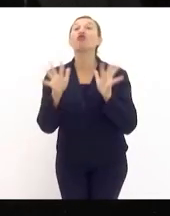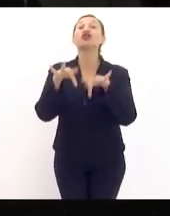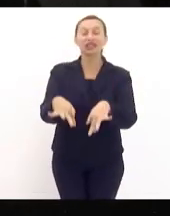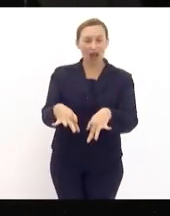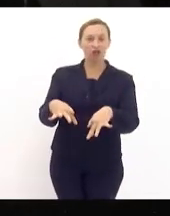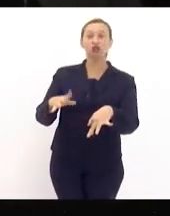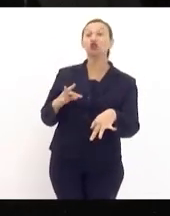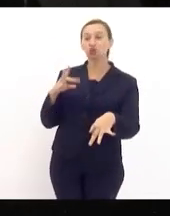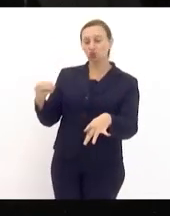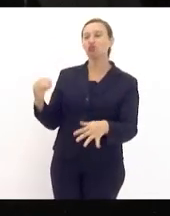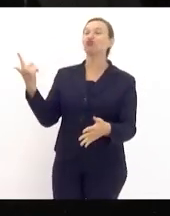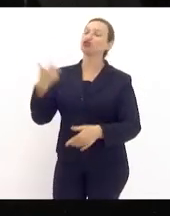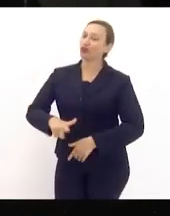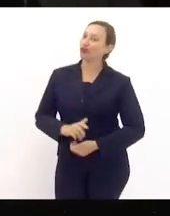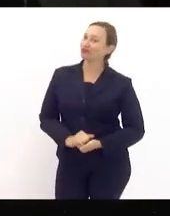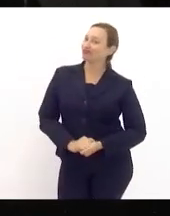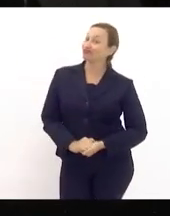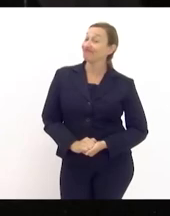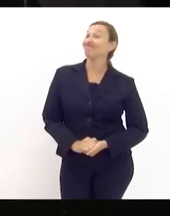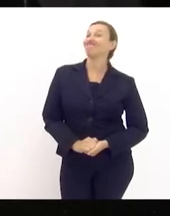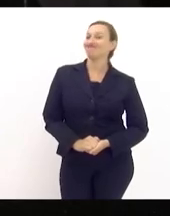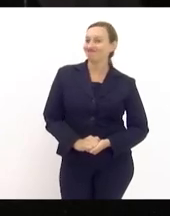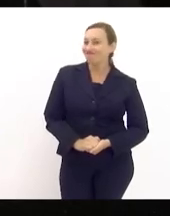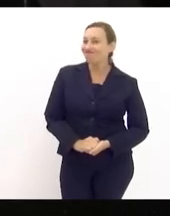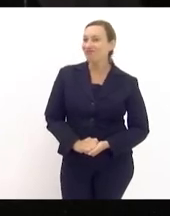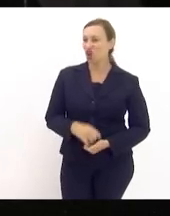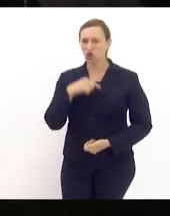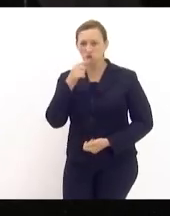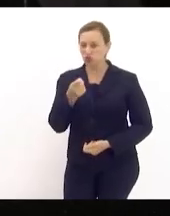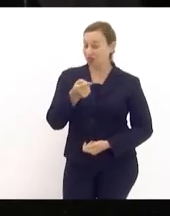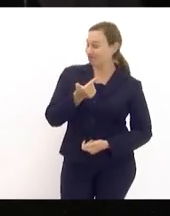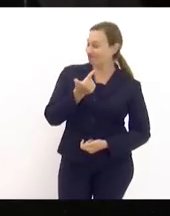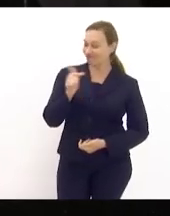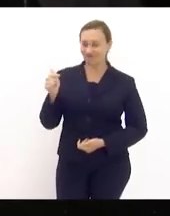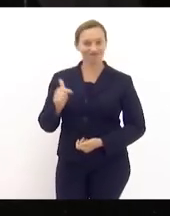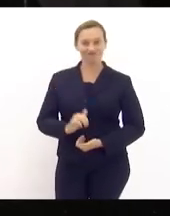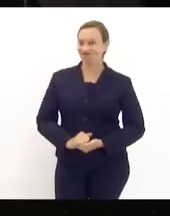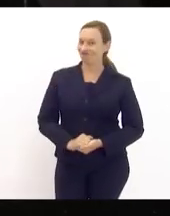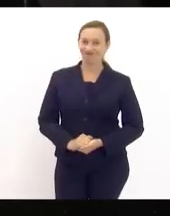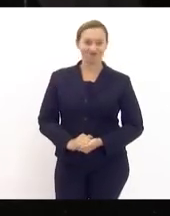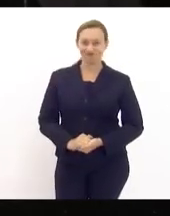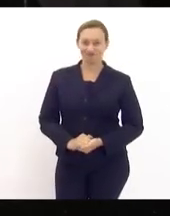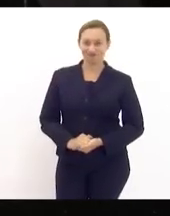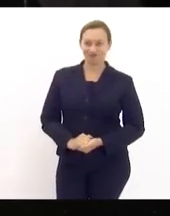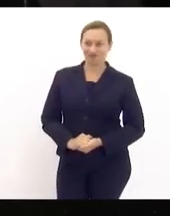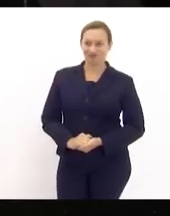disso novamente. Não tenho dúvida.